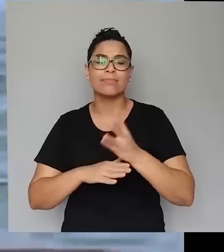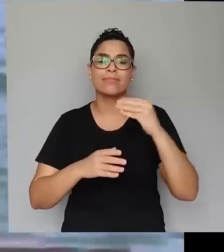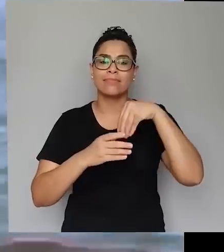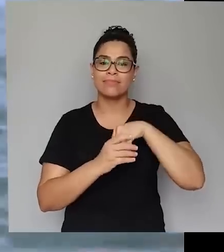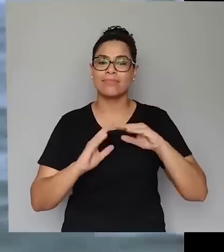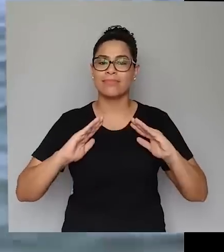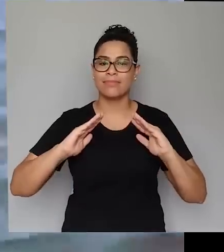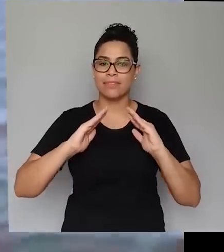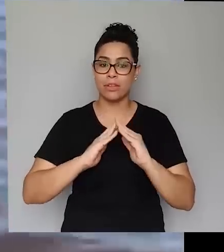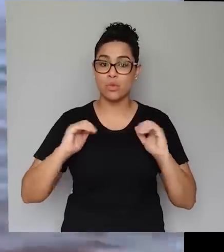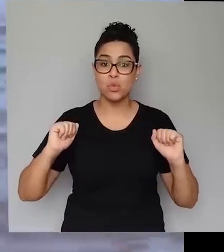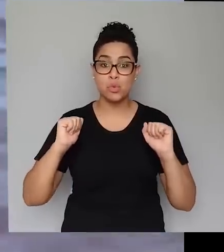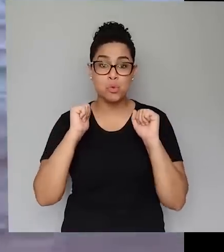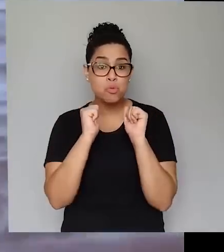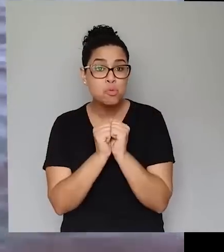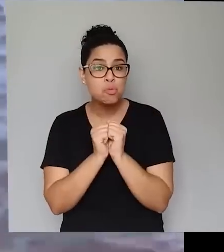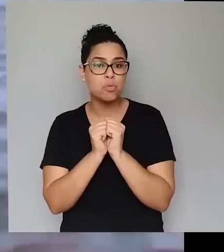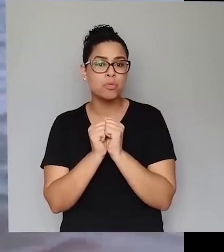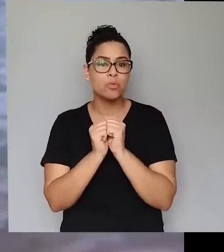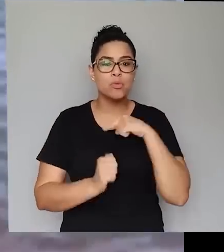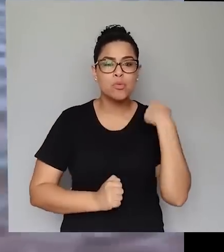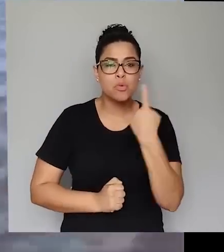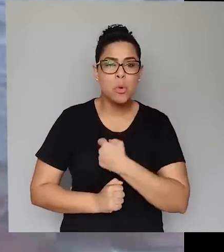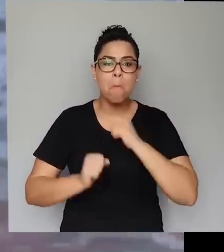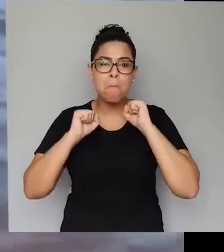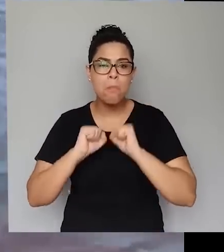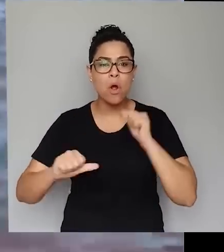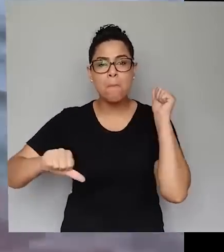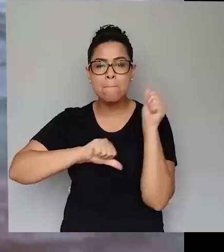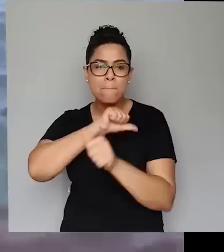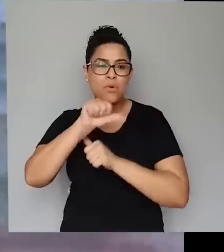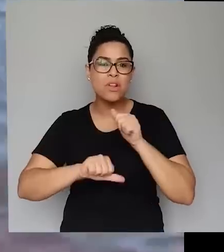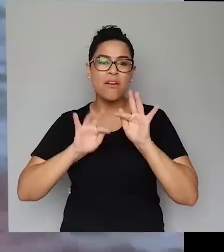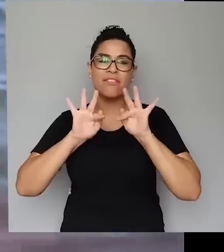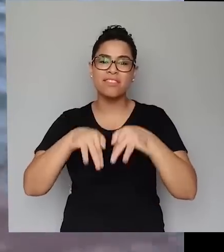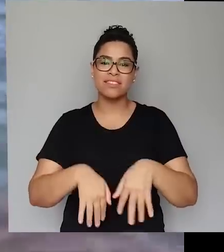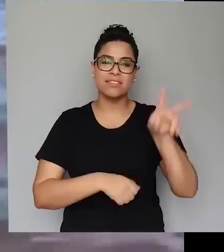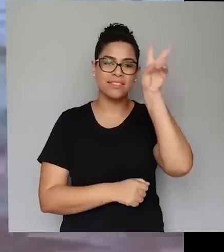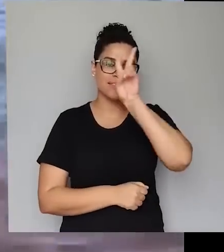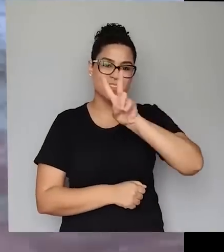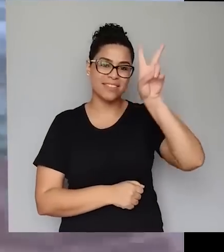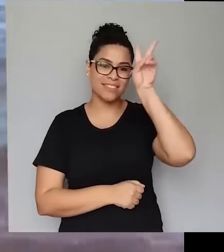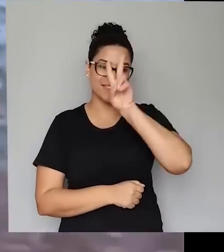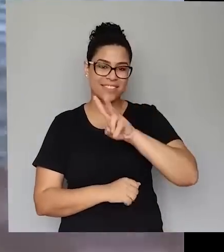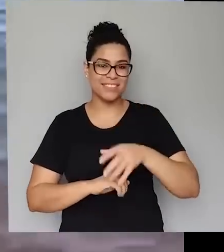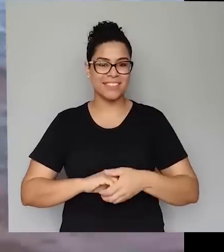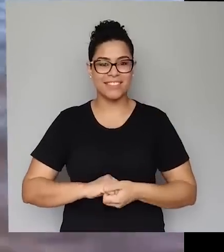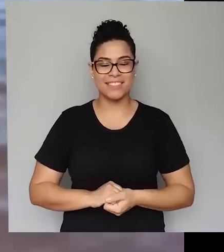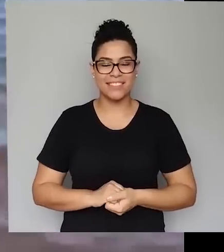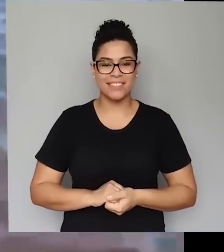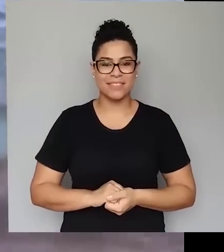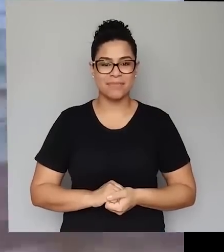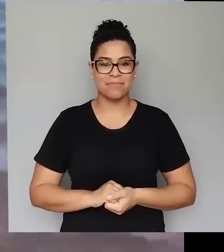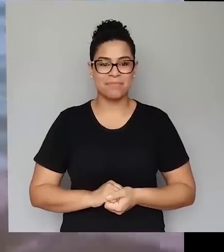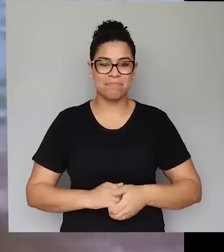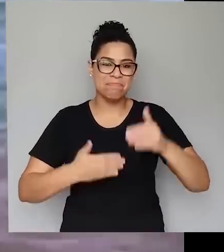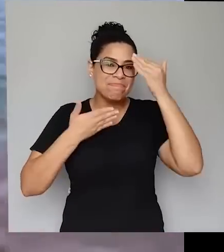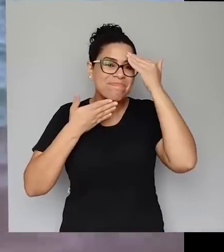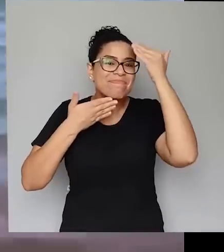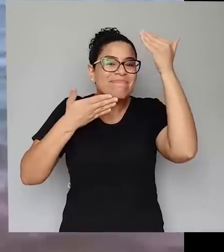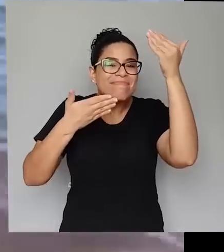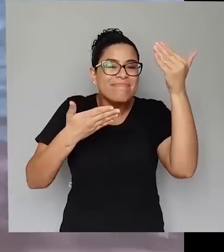casa. Juntos podemos mudar o final dessa história. That's it. Thank you so